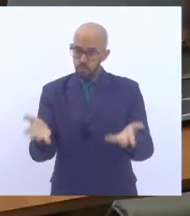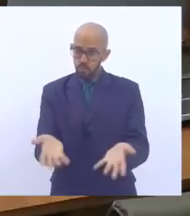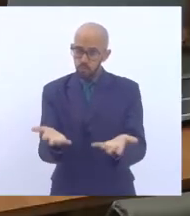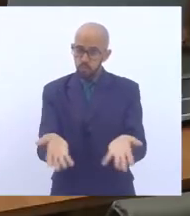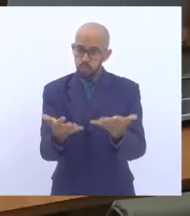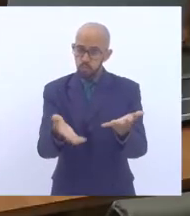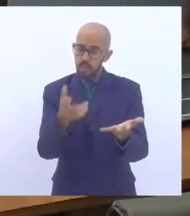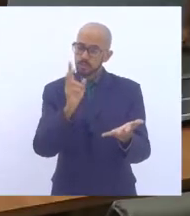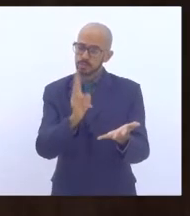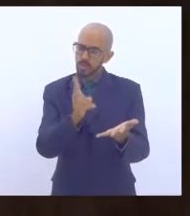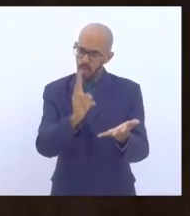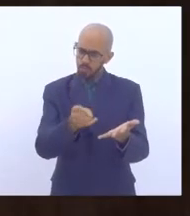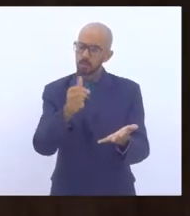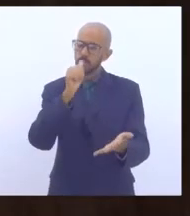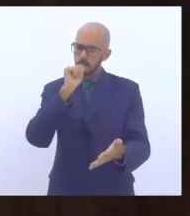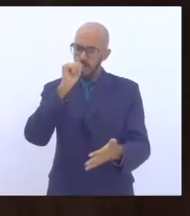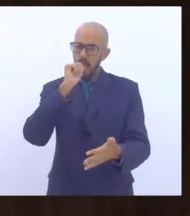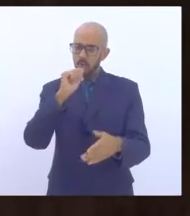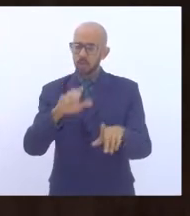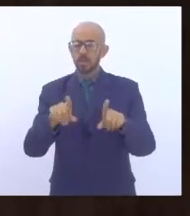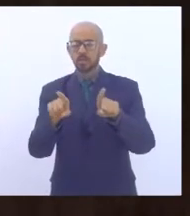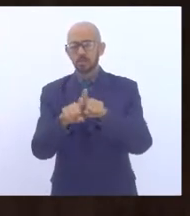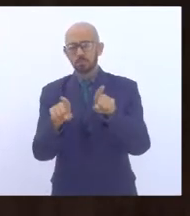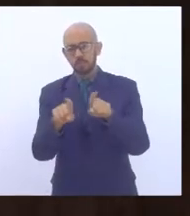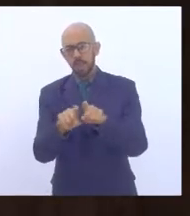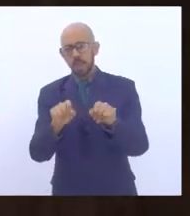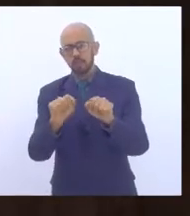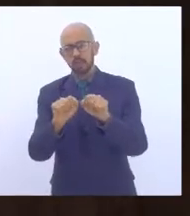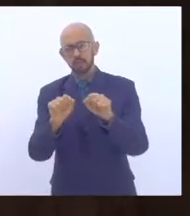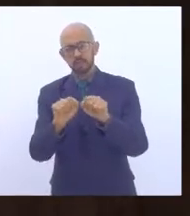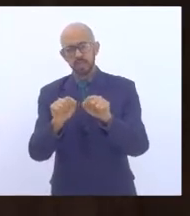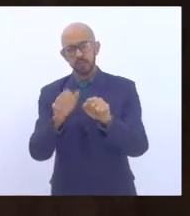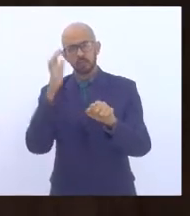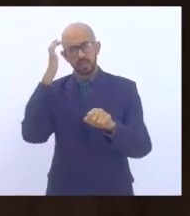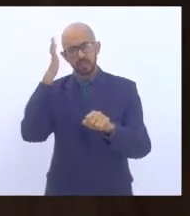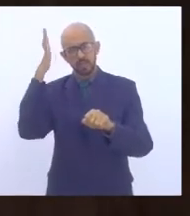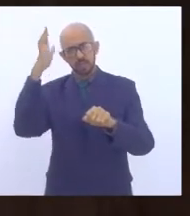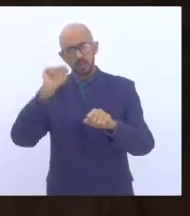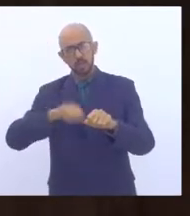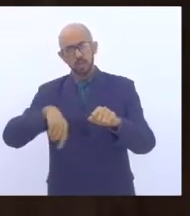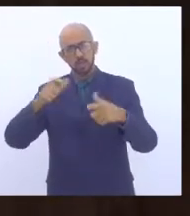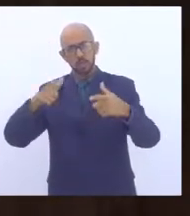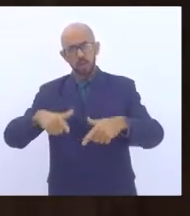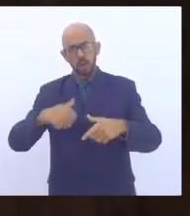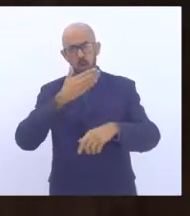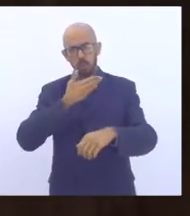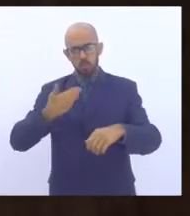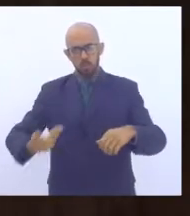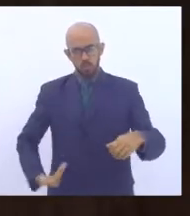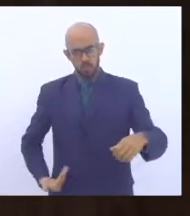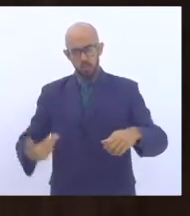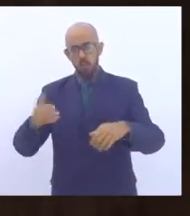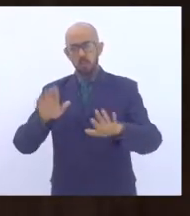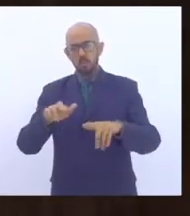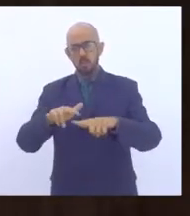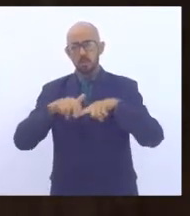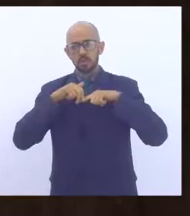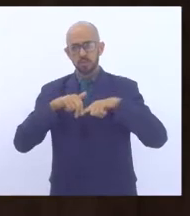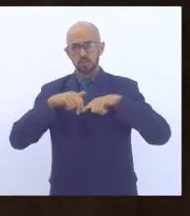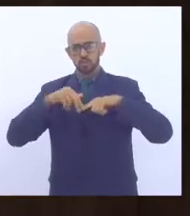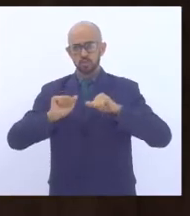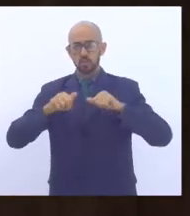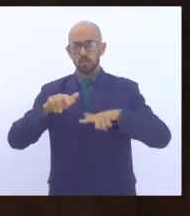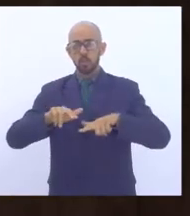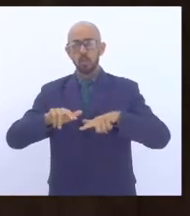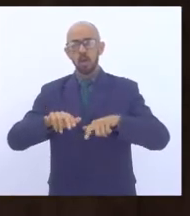água regularmente EA facilitando também o consumo de água em locais públicos diante disso pela questão